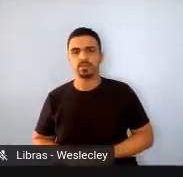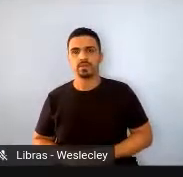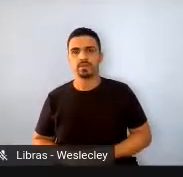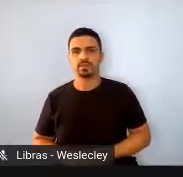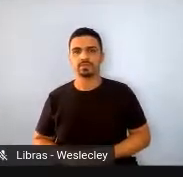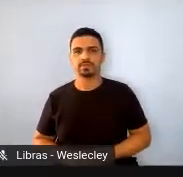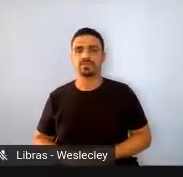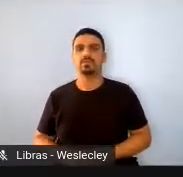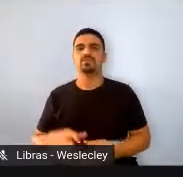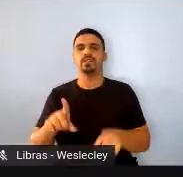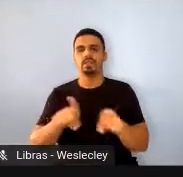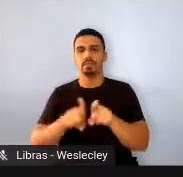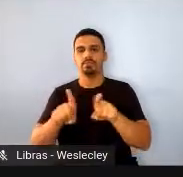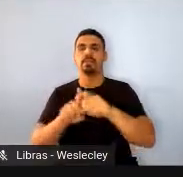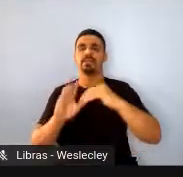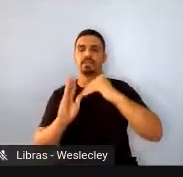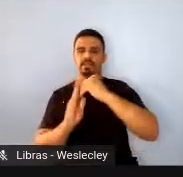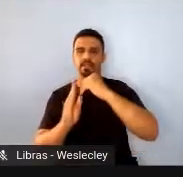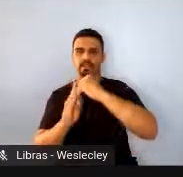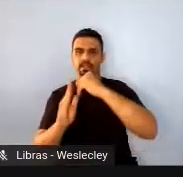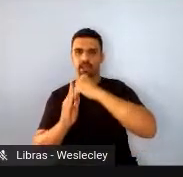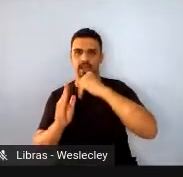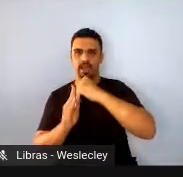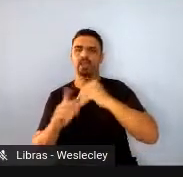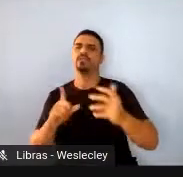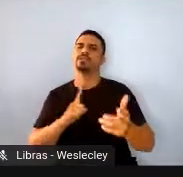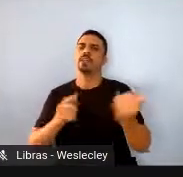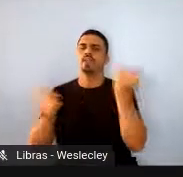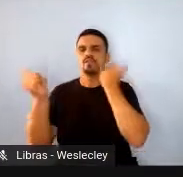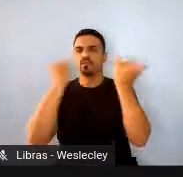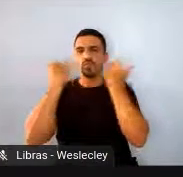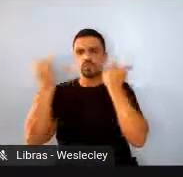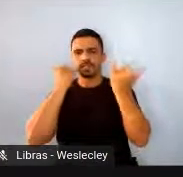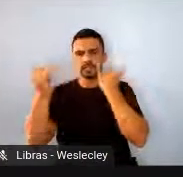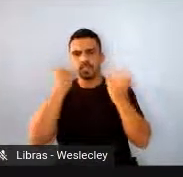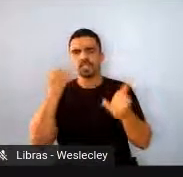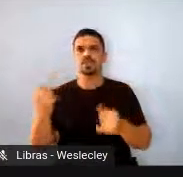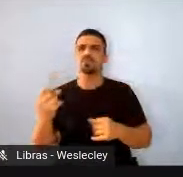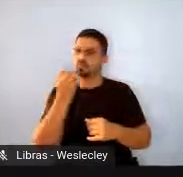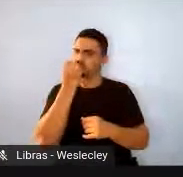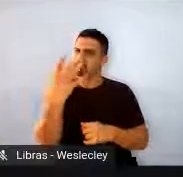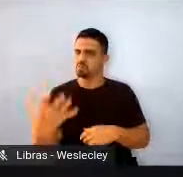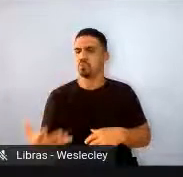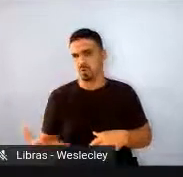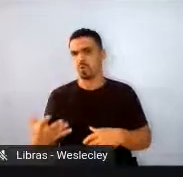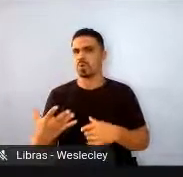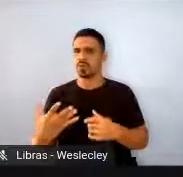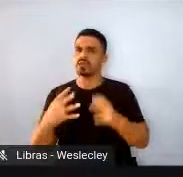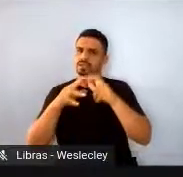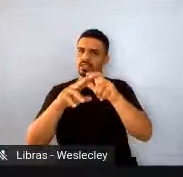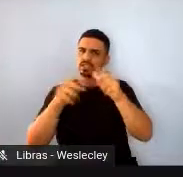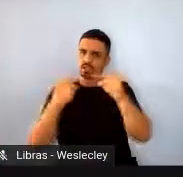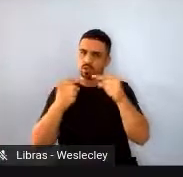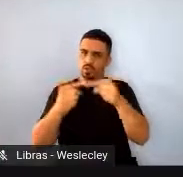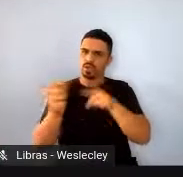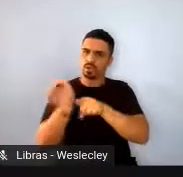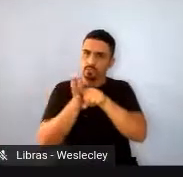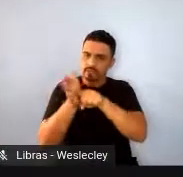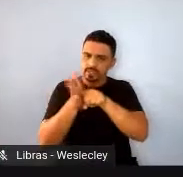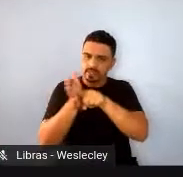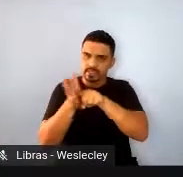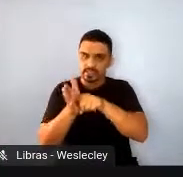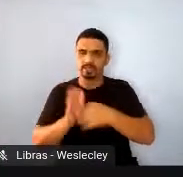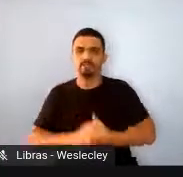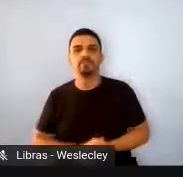Aqui também o Senado, que também também tem informações que consideradas muito boas, segundo a pesquisa. Aí,